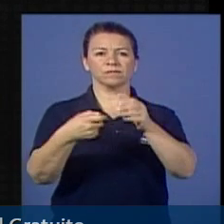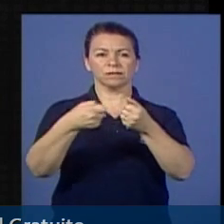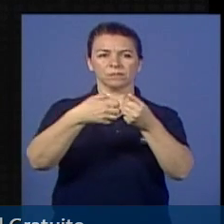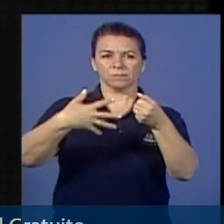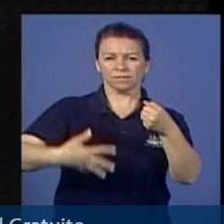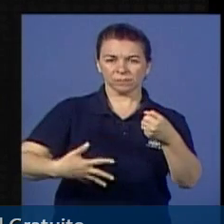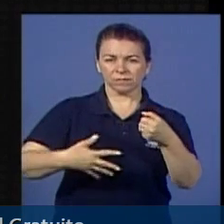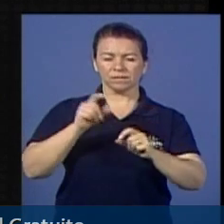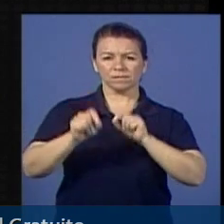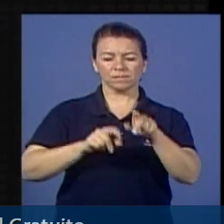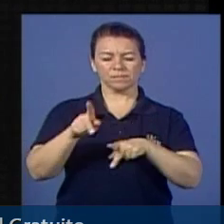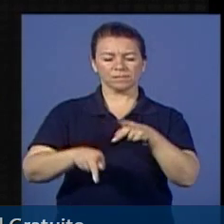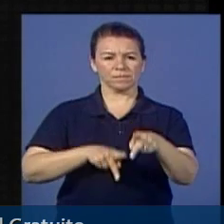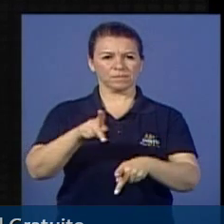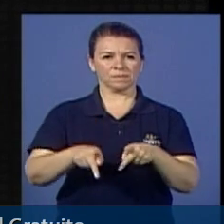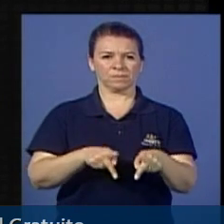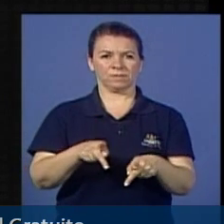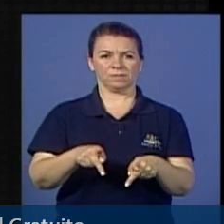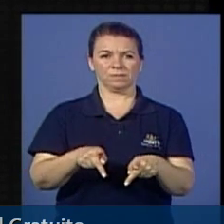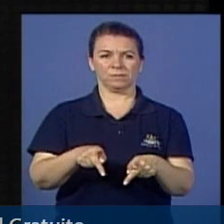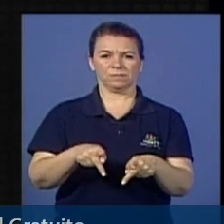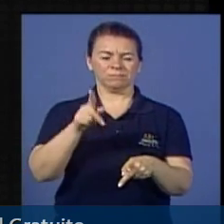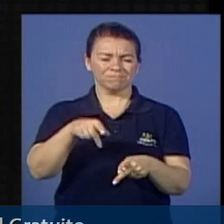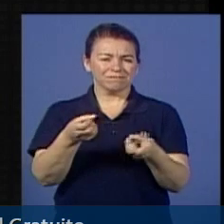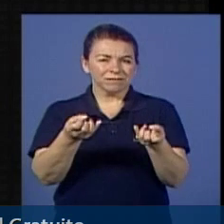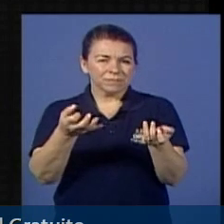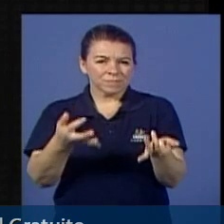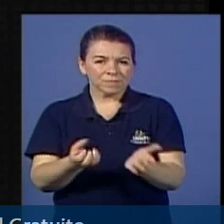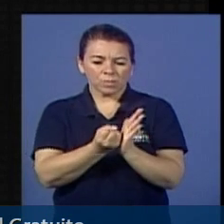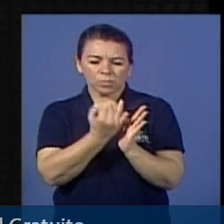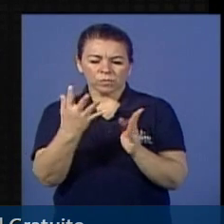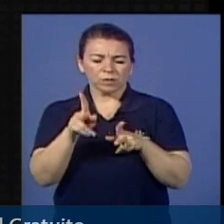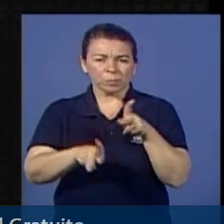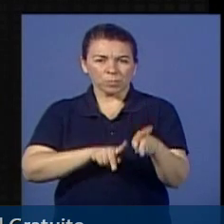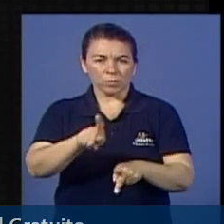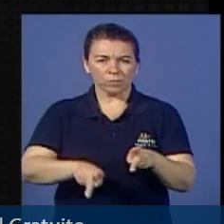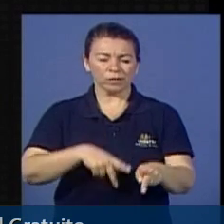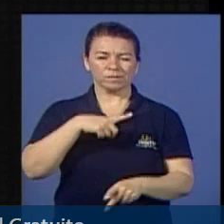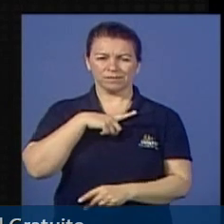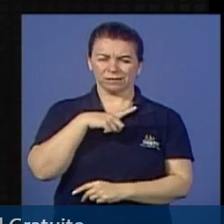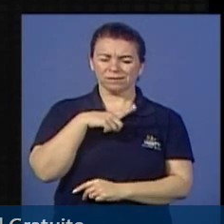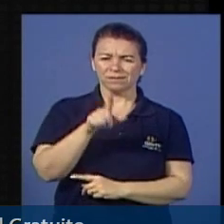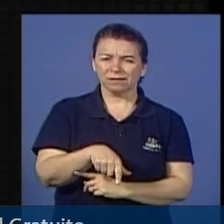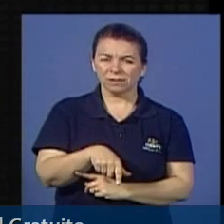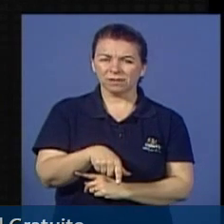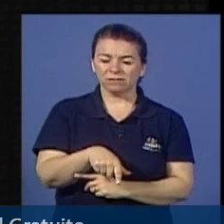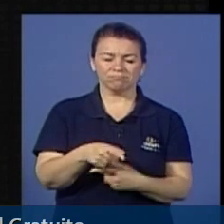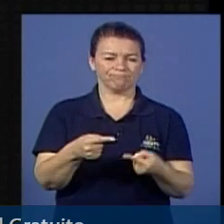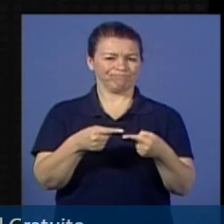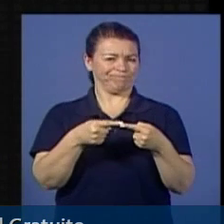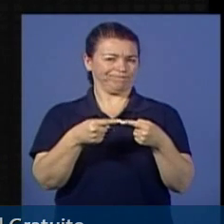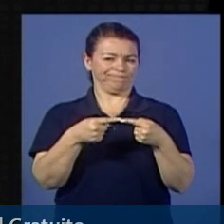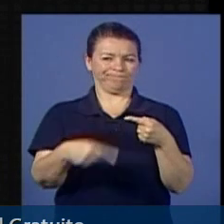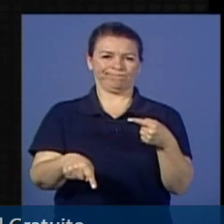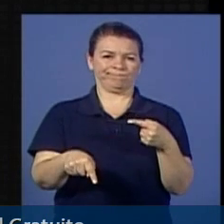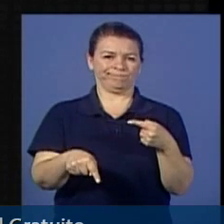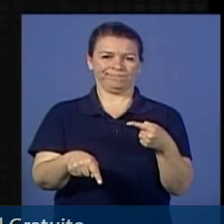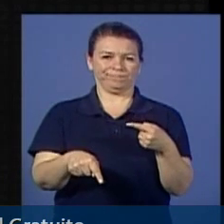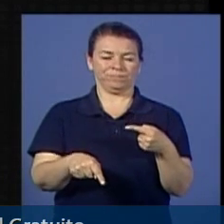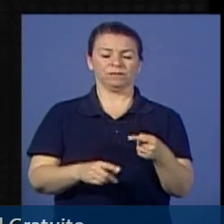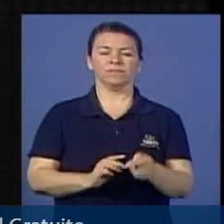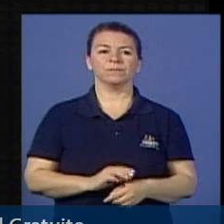fala em democracia, fala em quantidade de população, em população, não fala nada disso. Vamos lá,